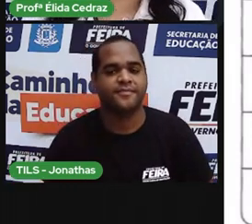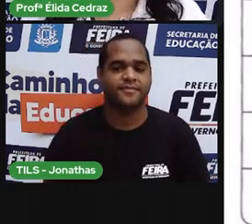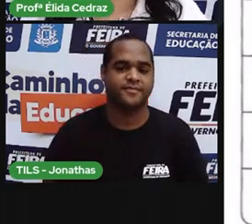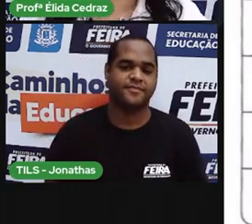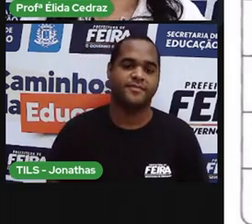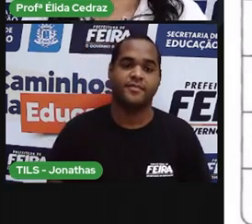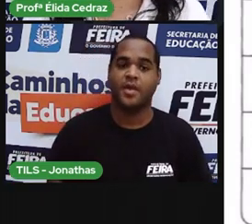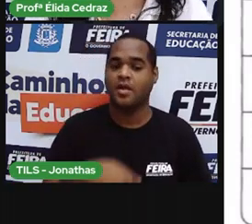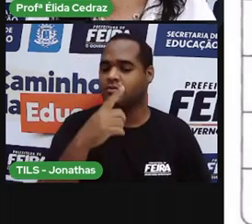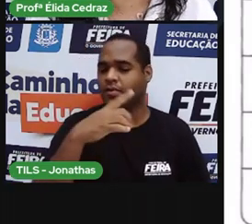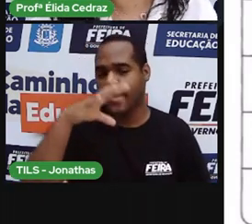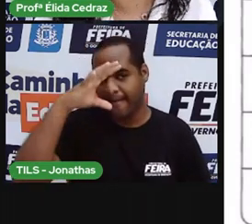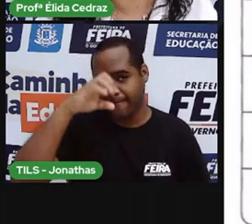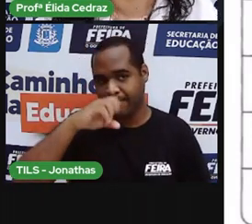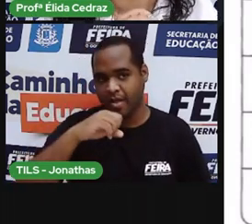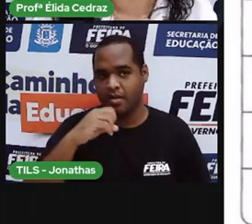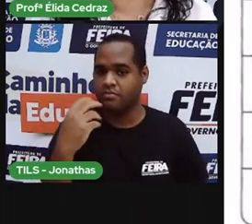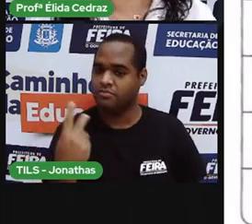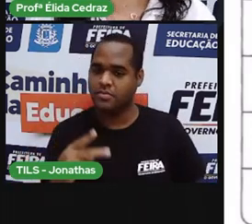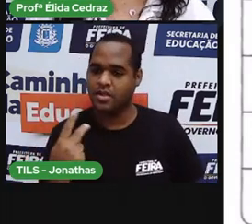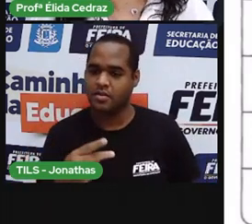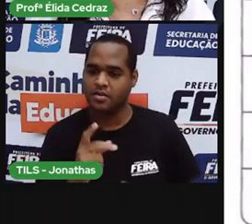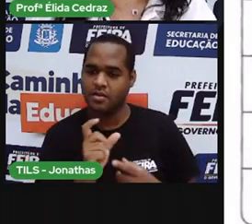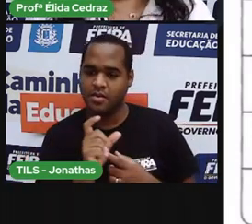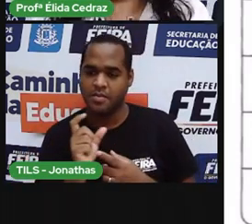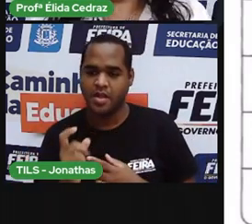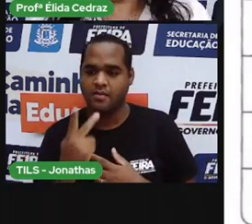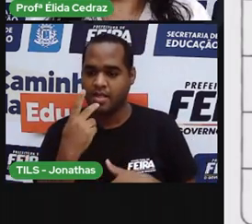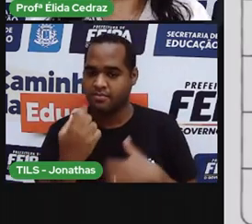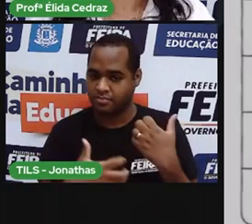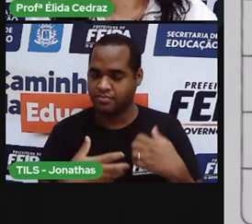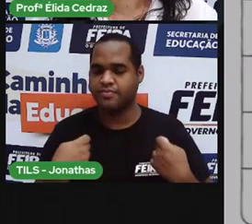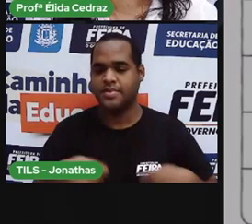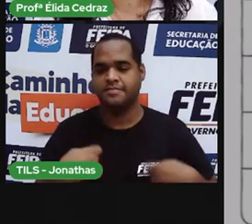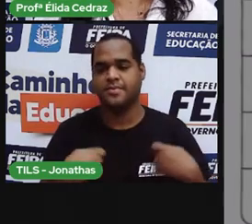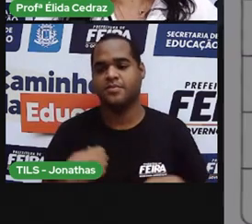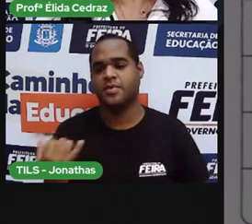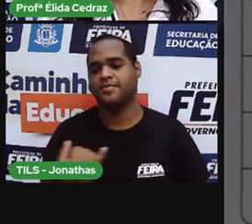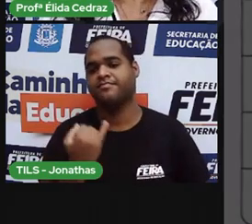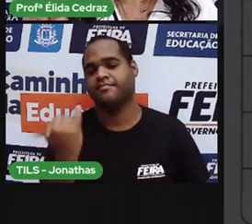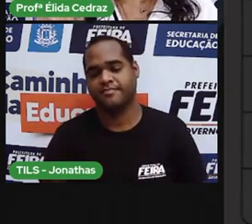a gente precisa aprender a falar as palavras corretamente.